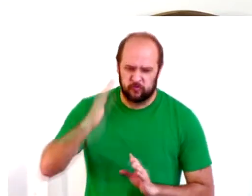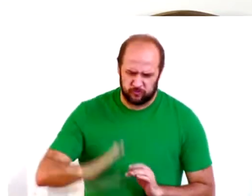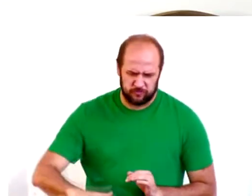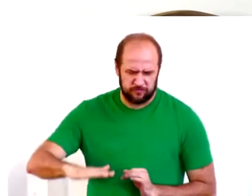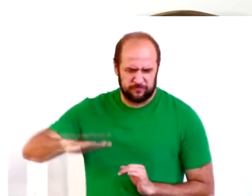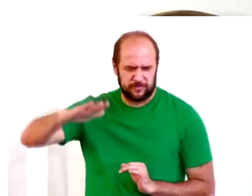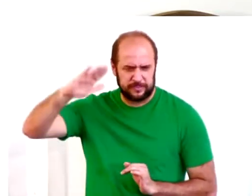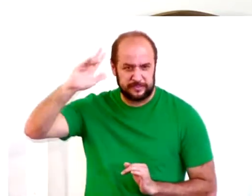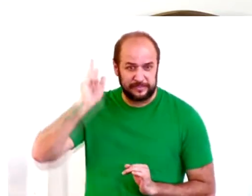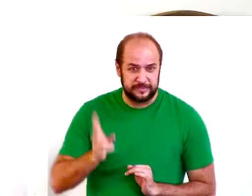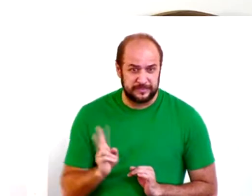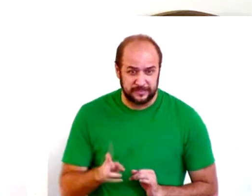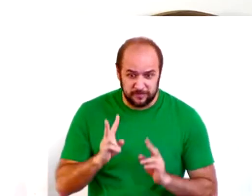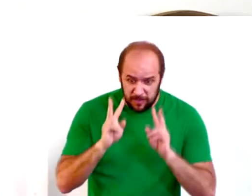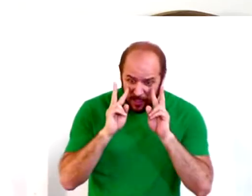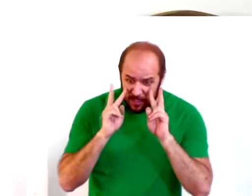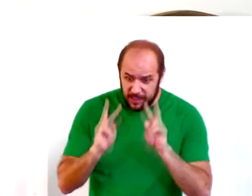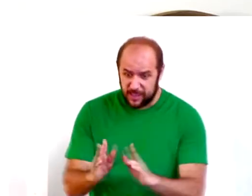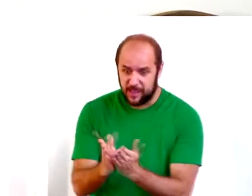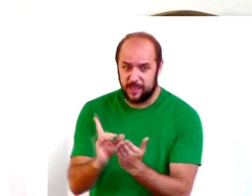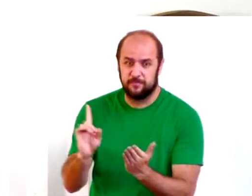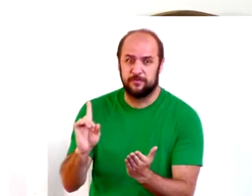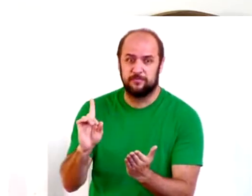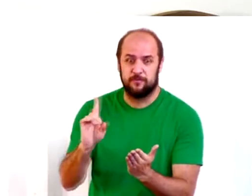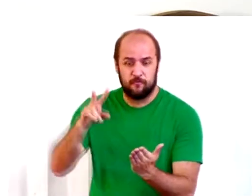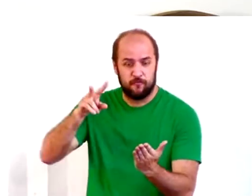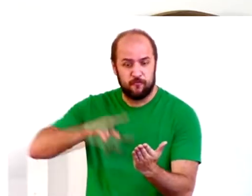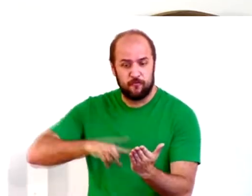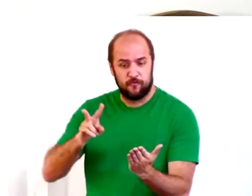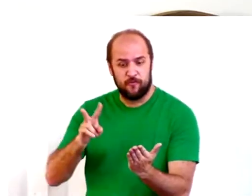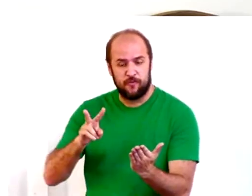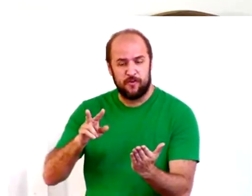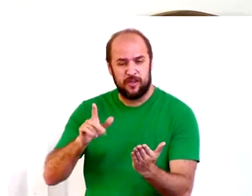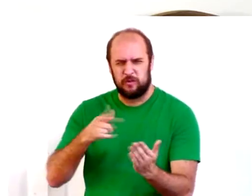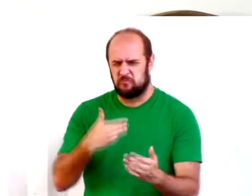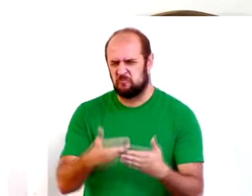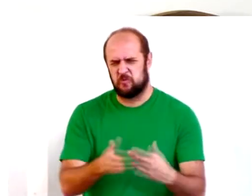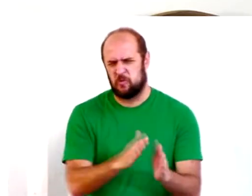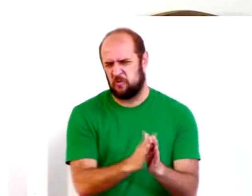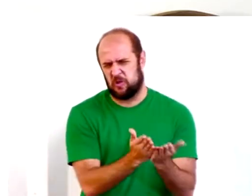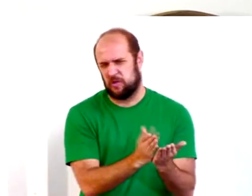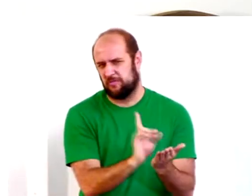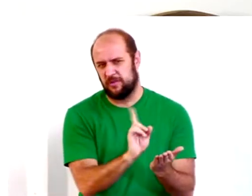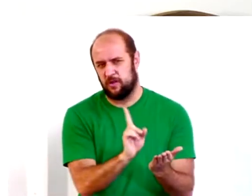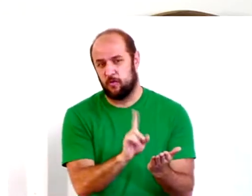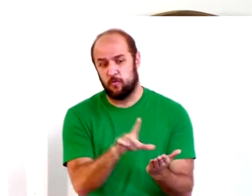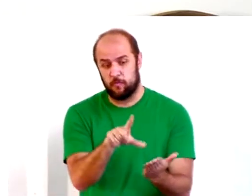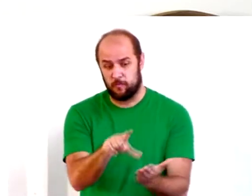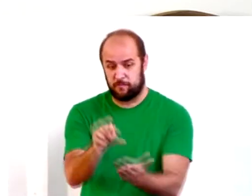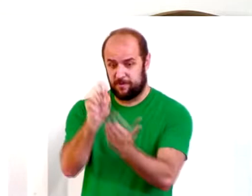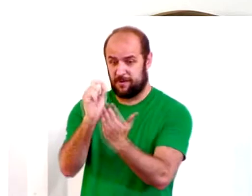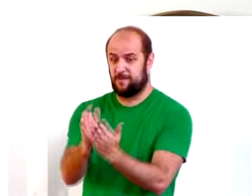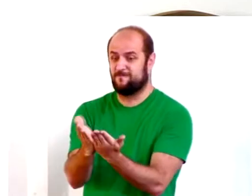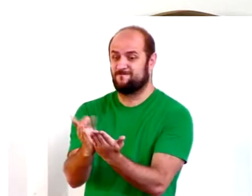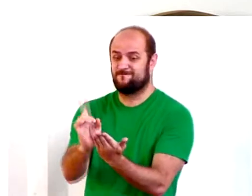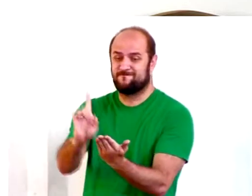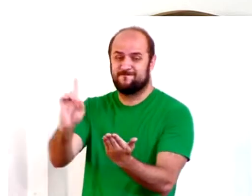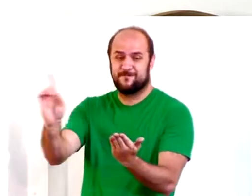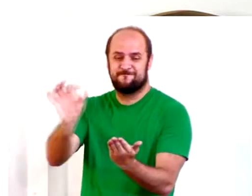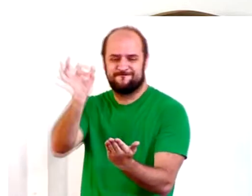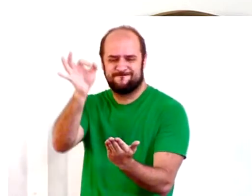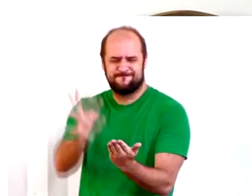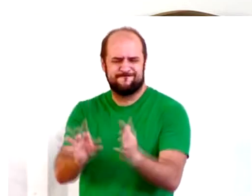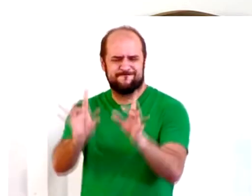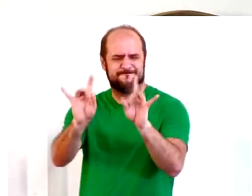que elas olharem para as Escrituras, elas não olharão para as Escrituras como um livro qualquer, como mais um livro, mas